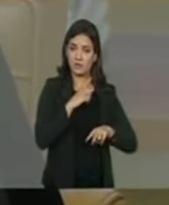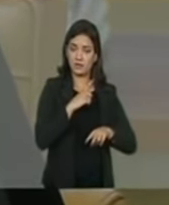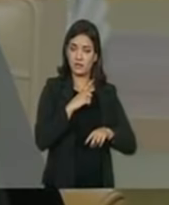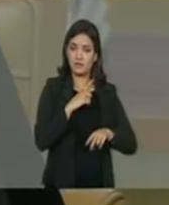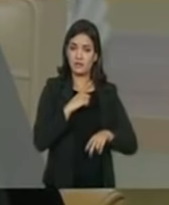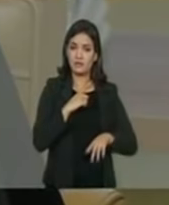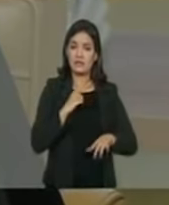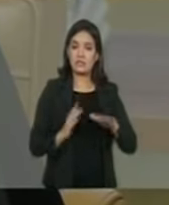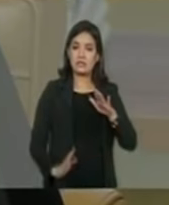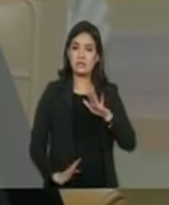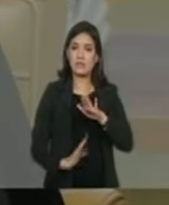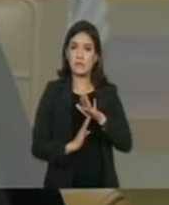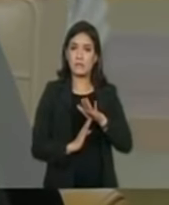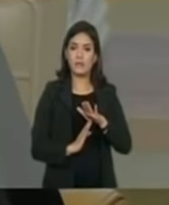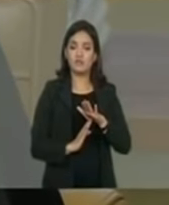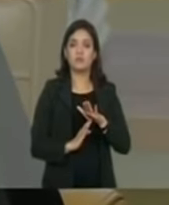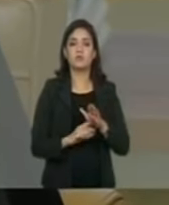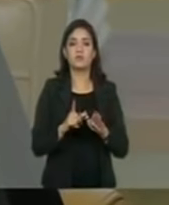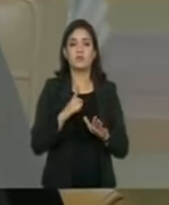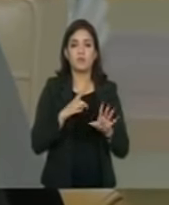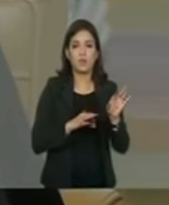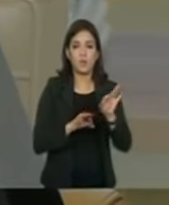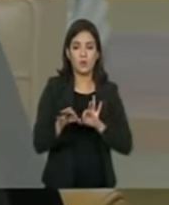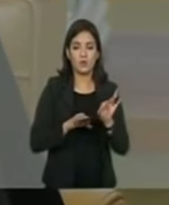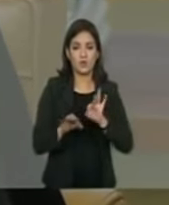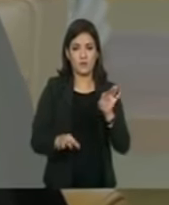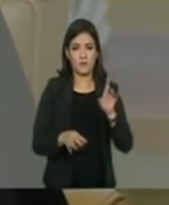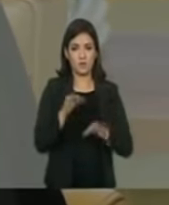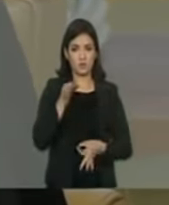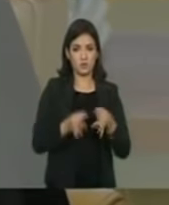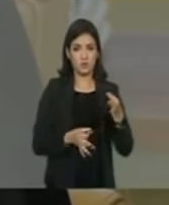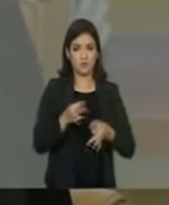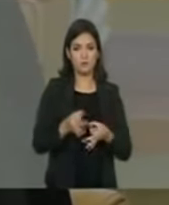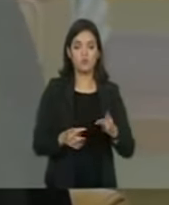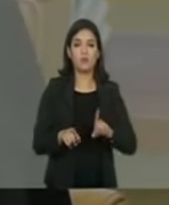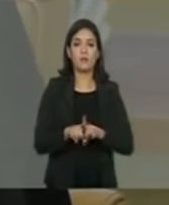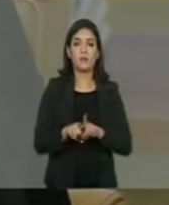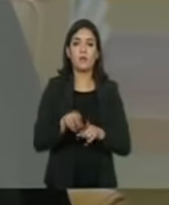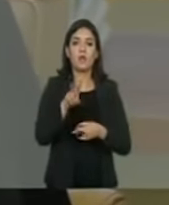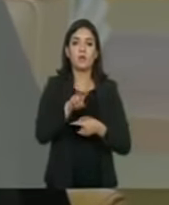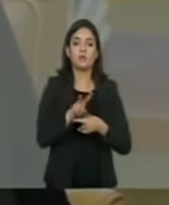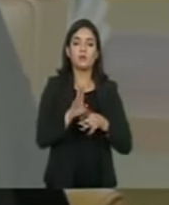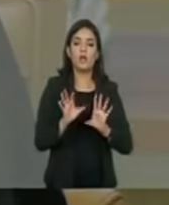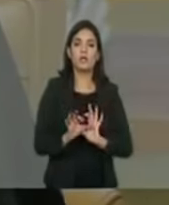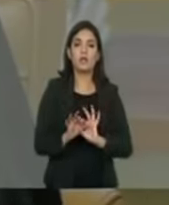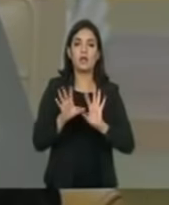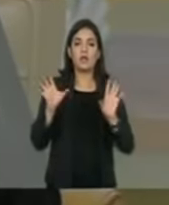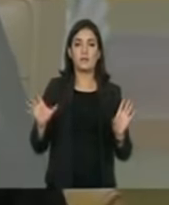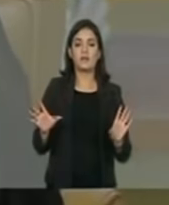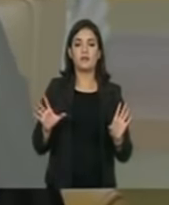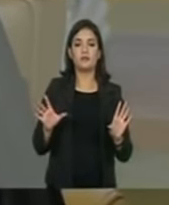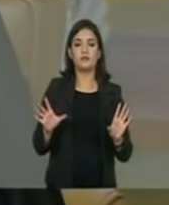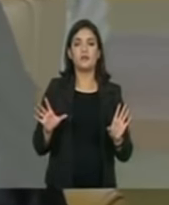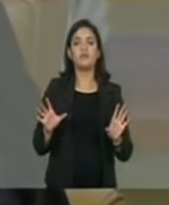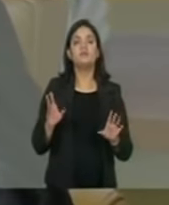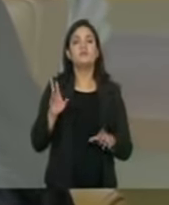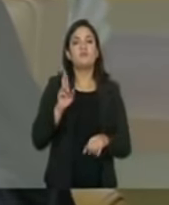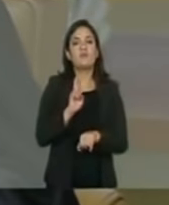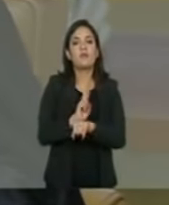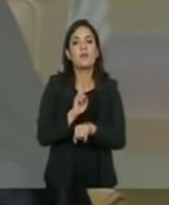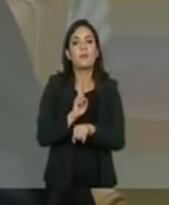que lhe impõe ordenamento jurídico ea tutela da liberdade nesse contexto represente